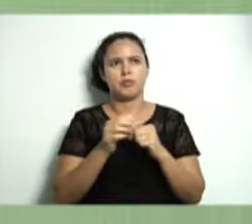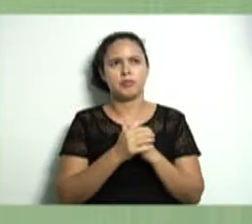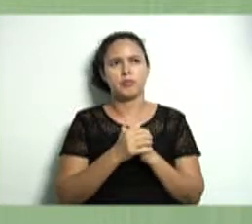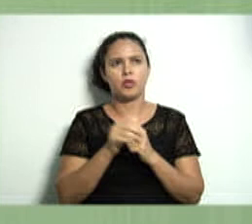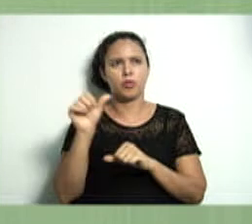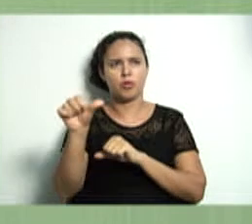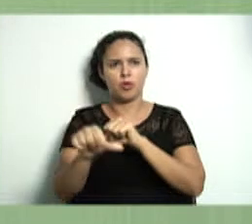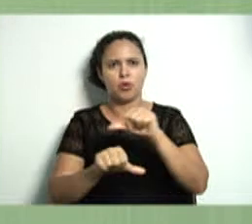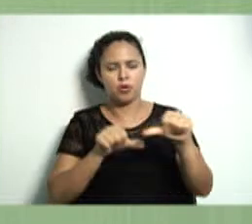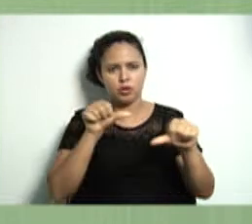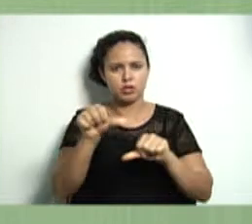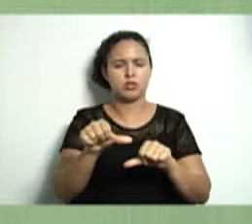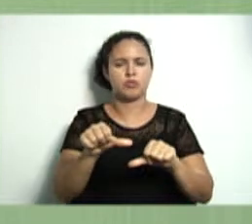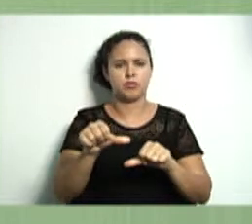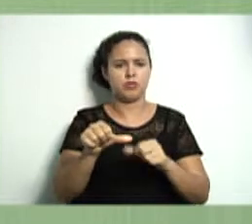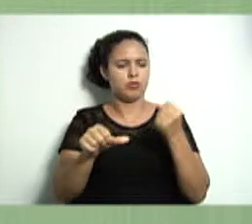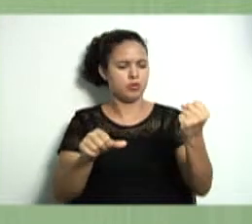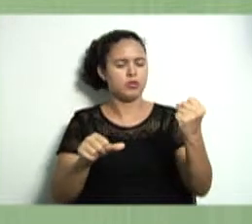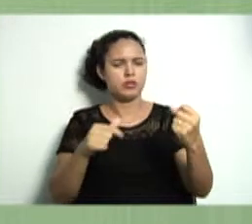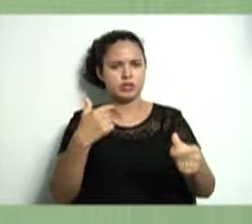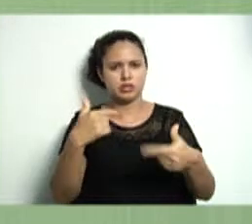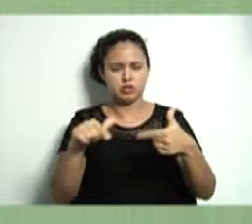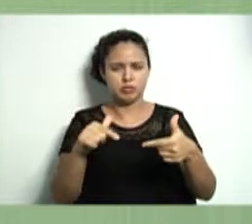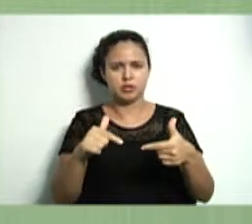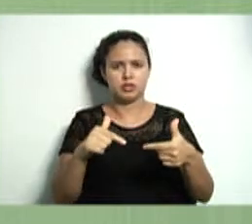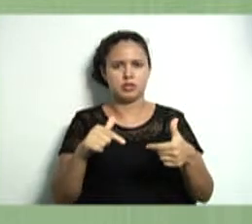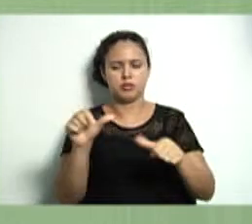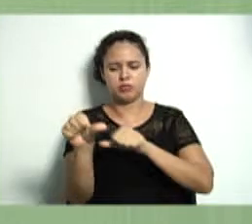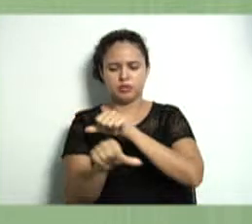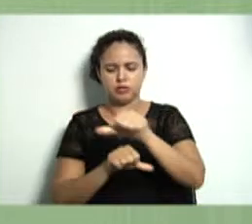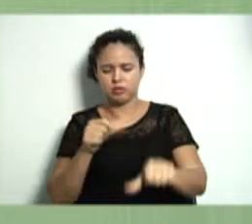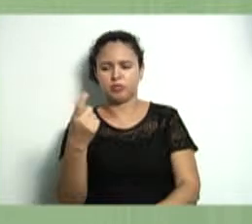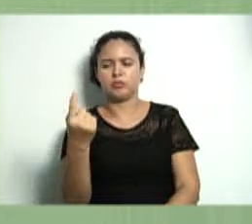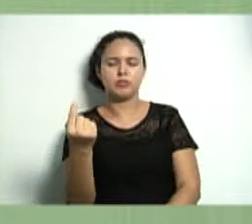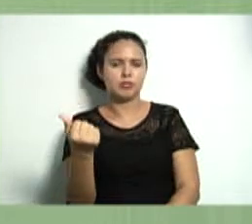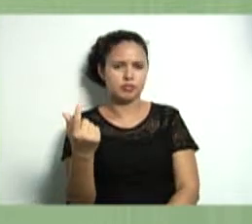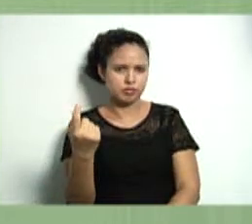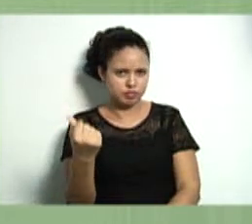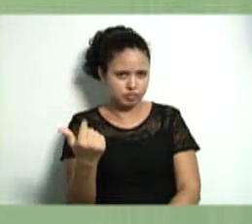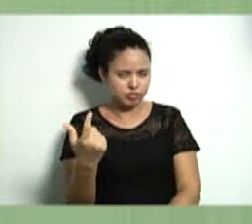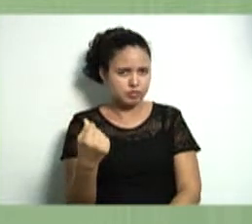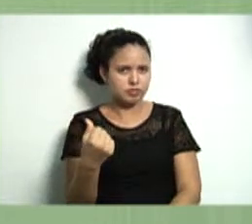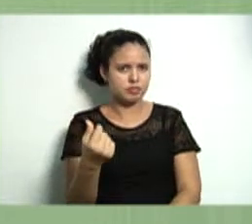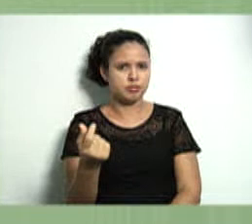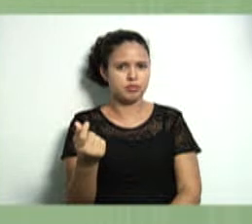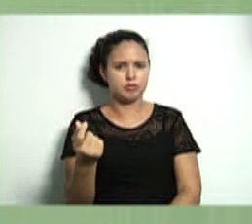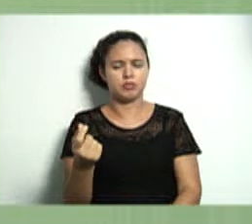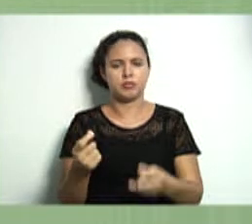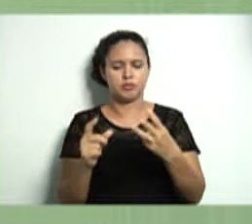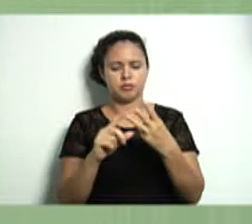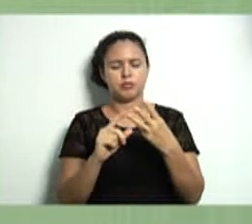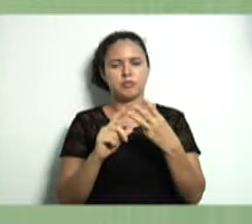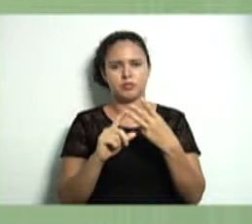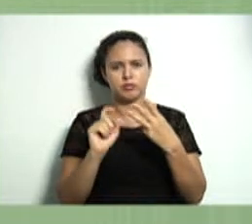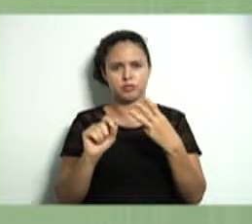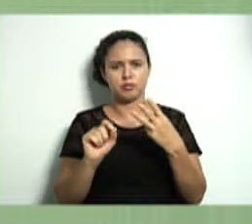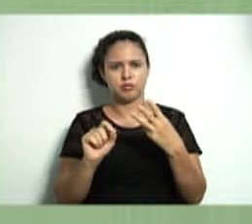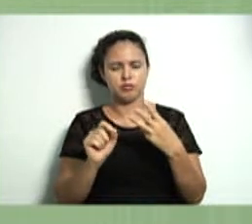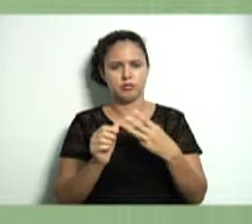trocam a sua força de trabalho por dinheiro. A terceira